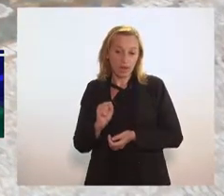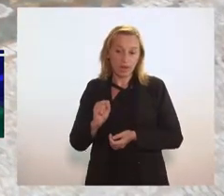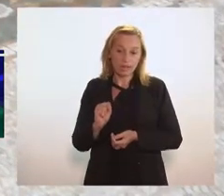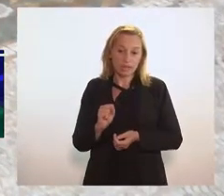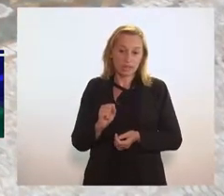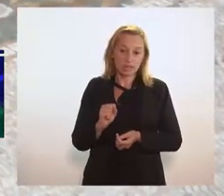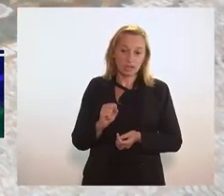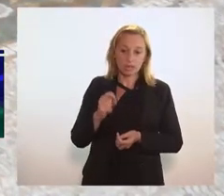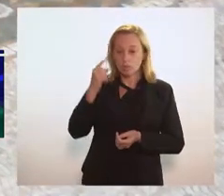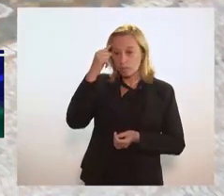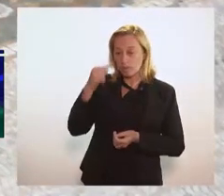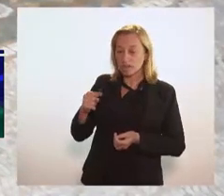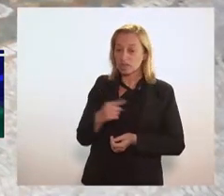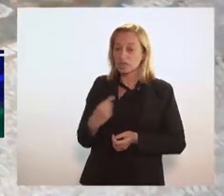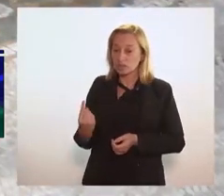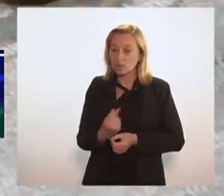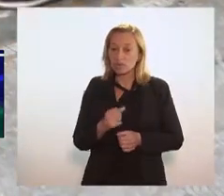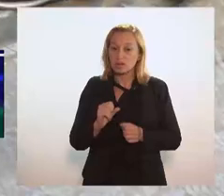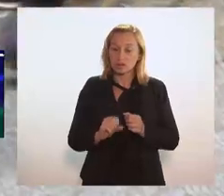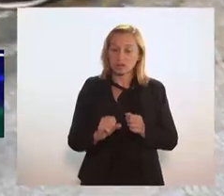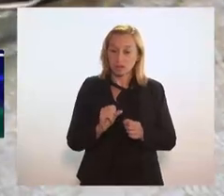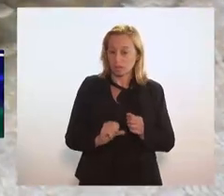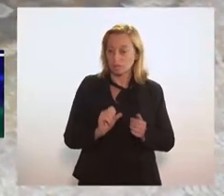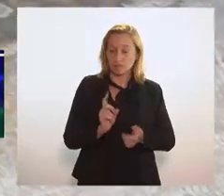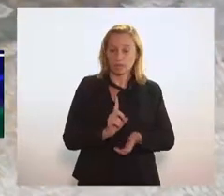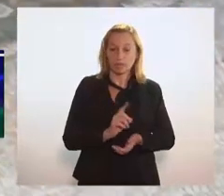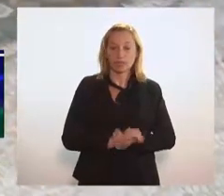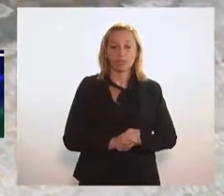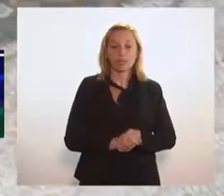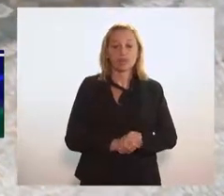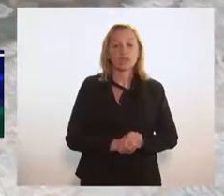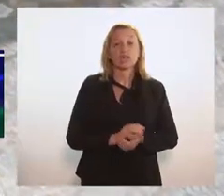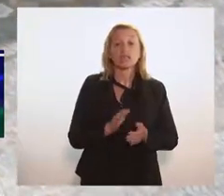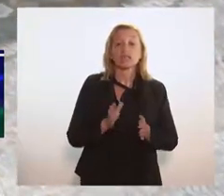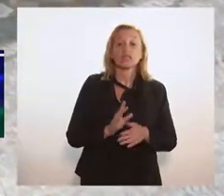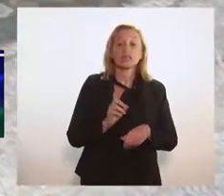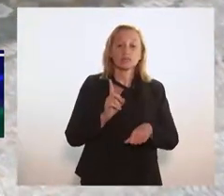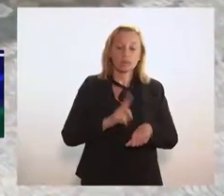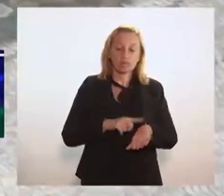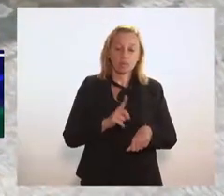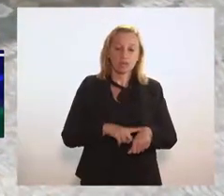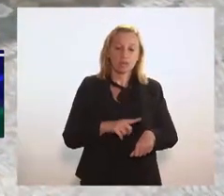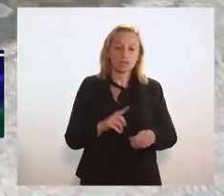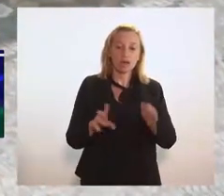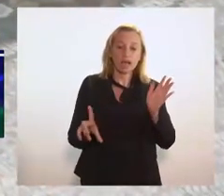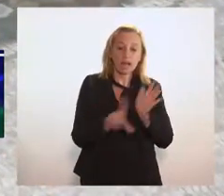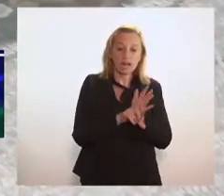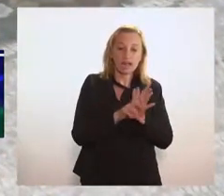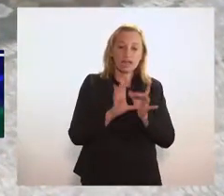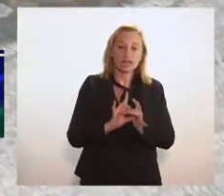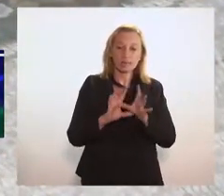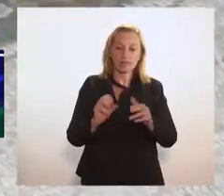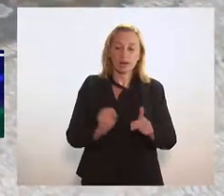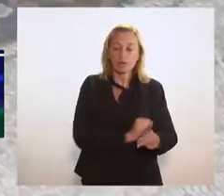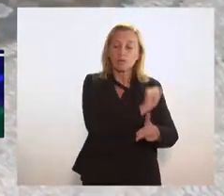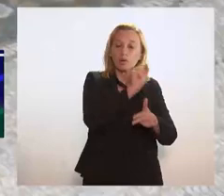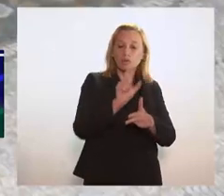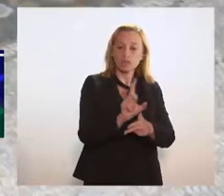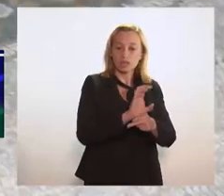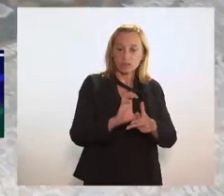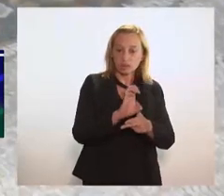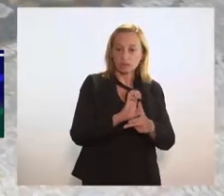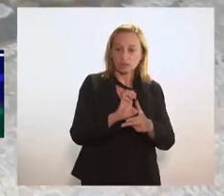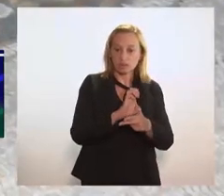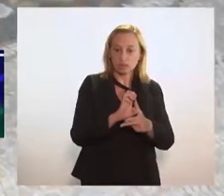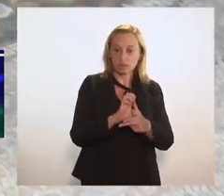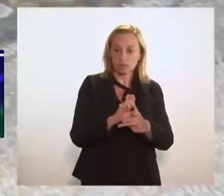nós façamos, ele é um balizador. E nesses termos é que a lei autoriza o Poder Executivo a aderir